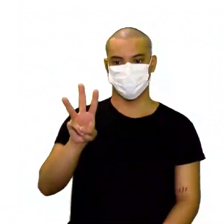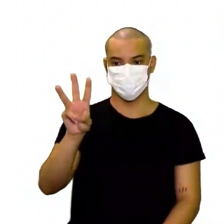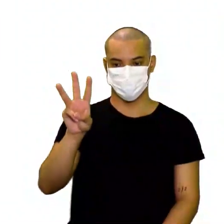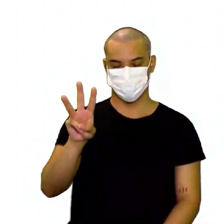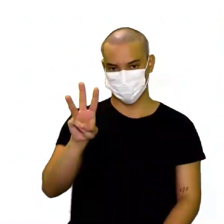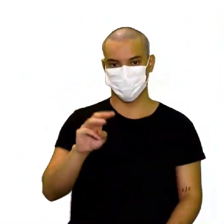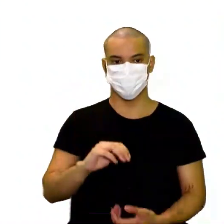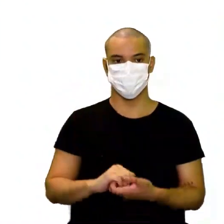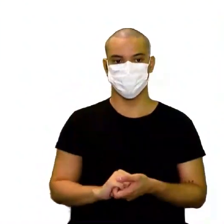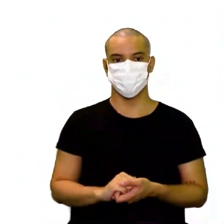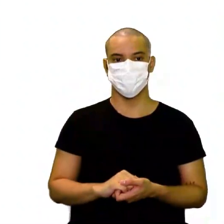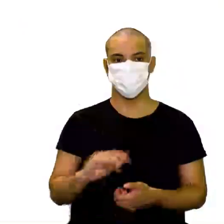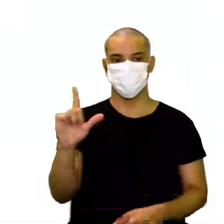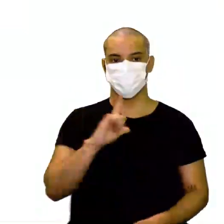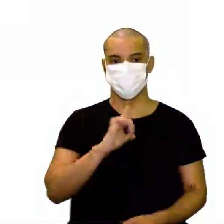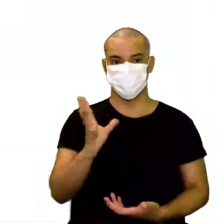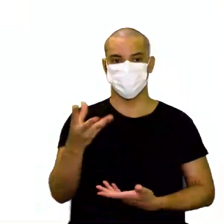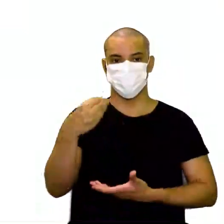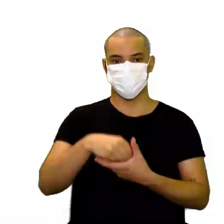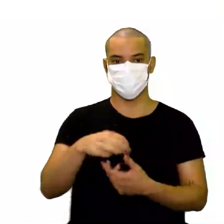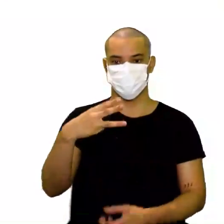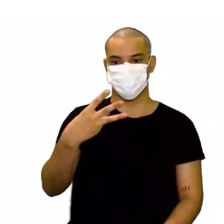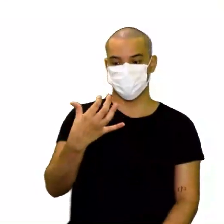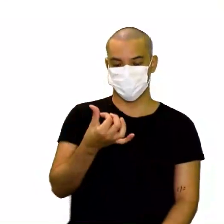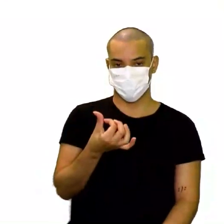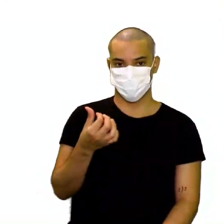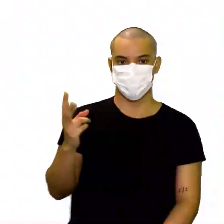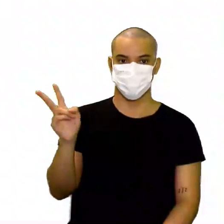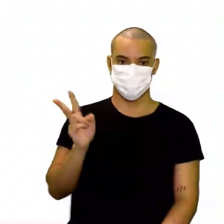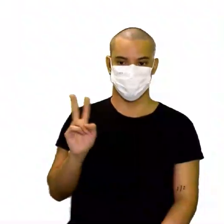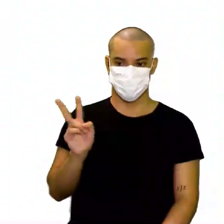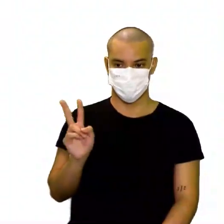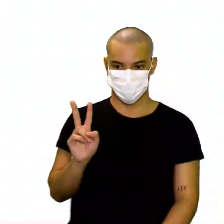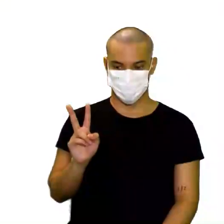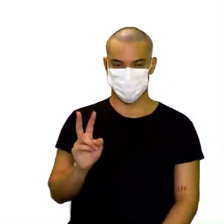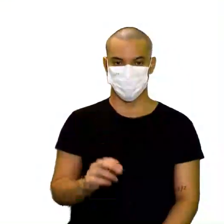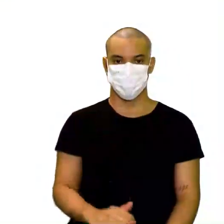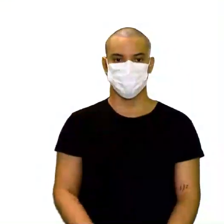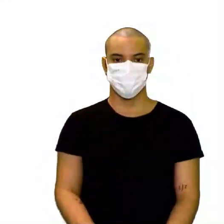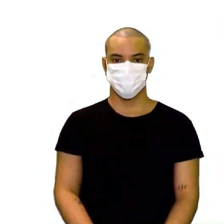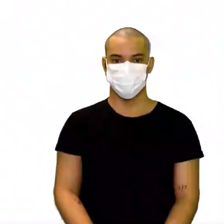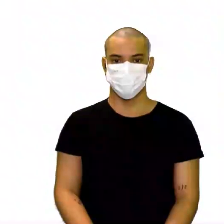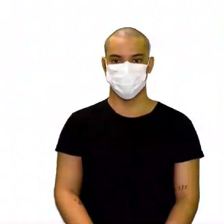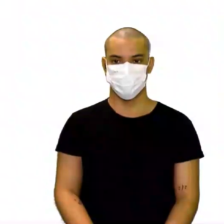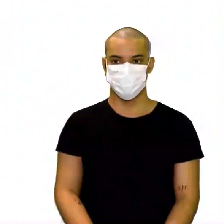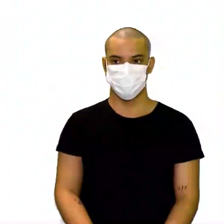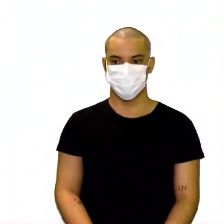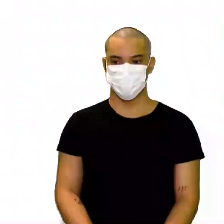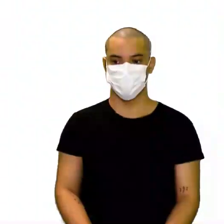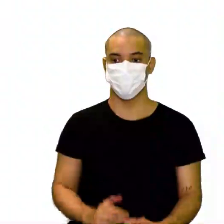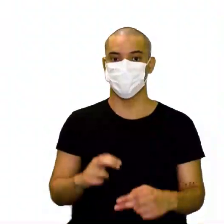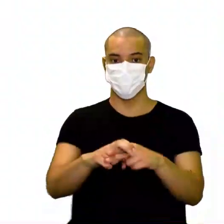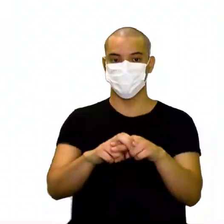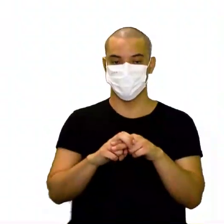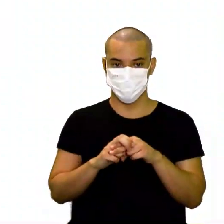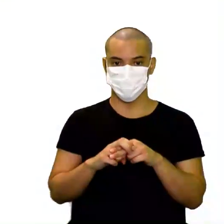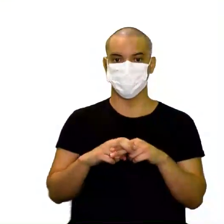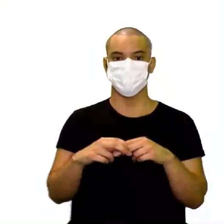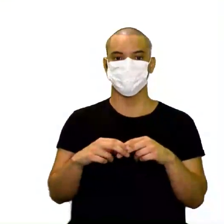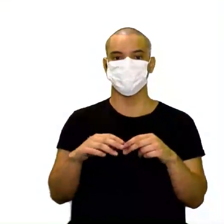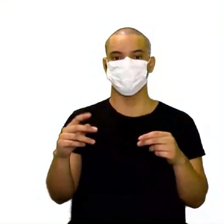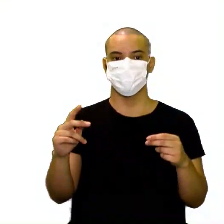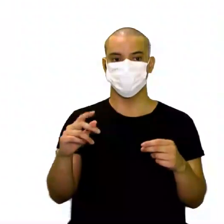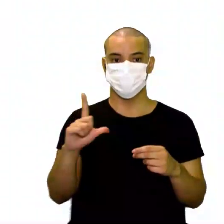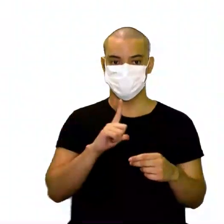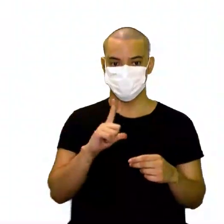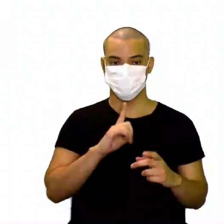potência, que opera com 36 volts, ok? Então, a tensão necessária para o